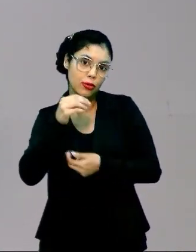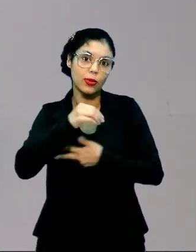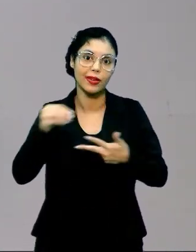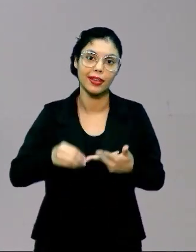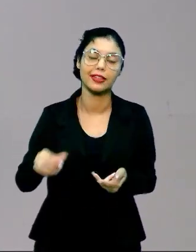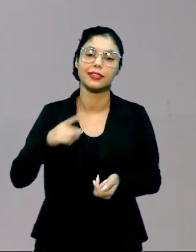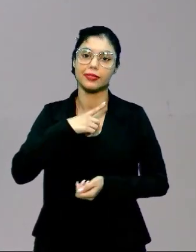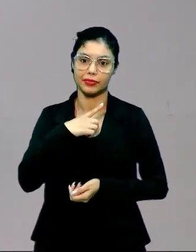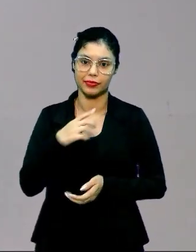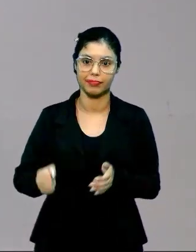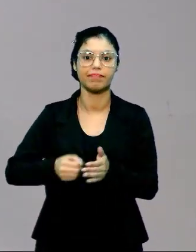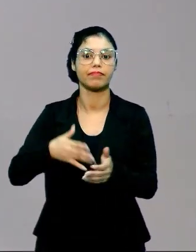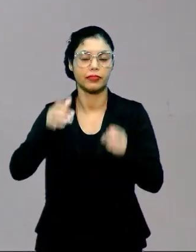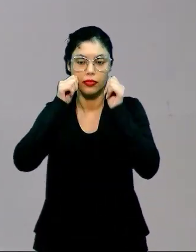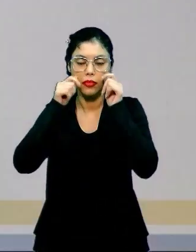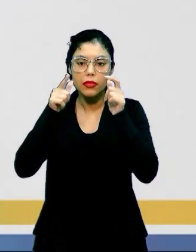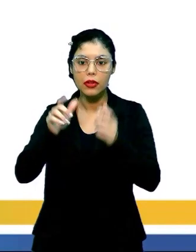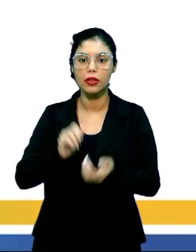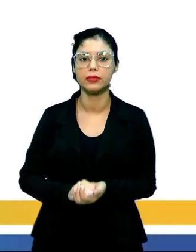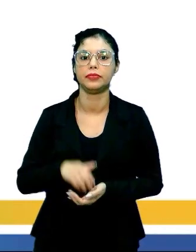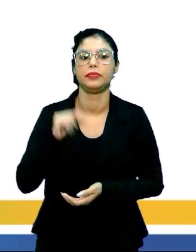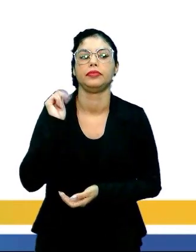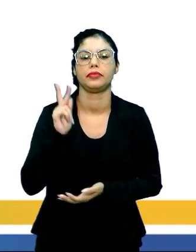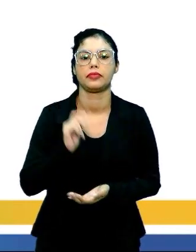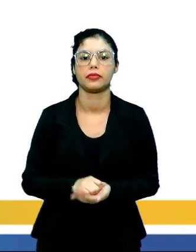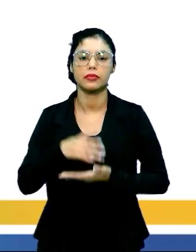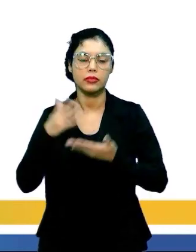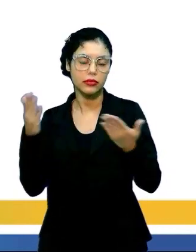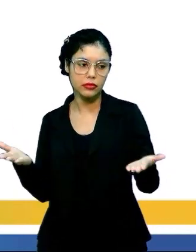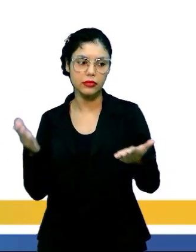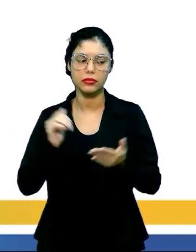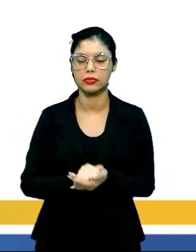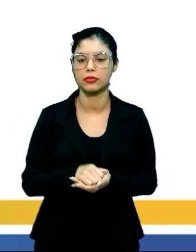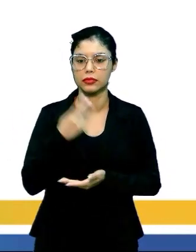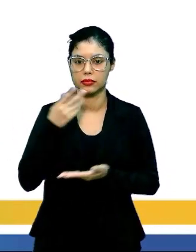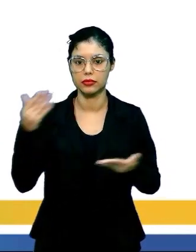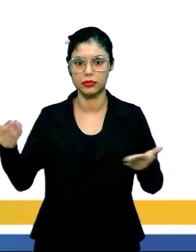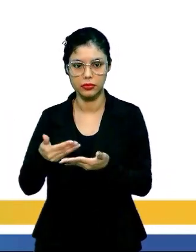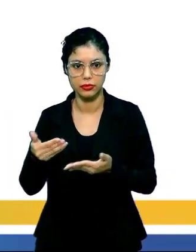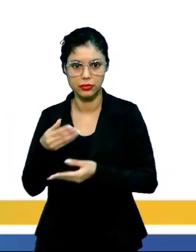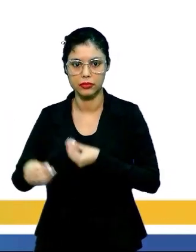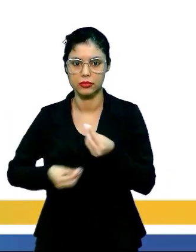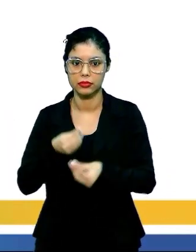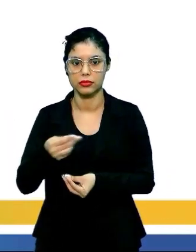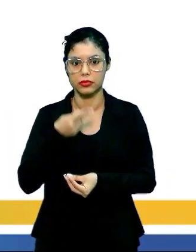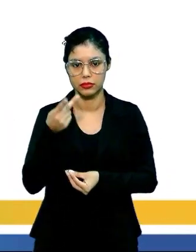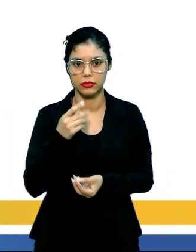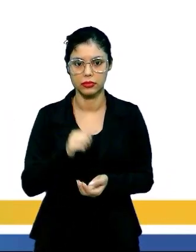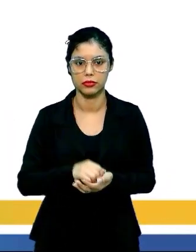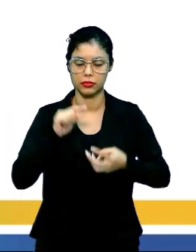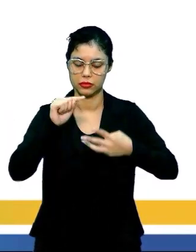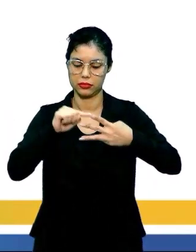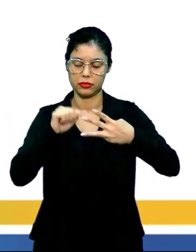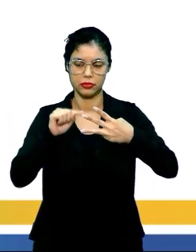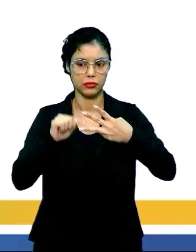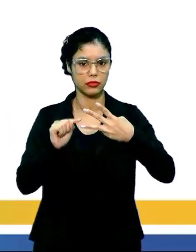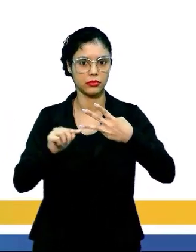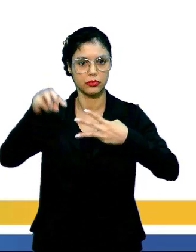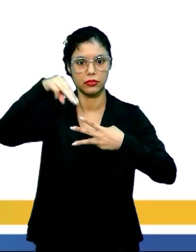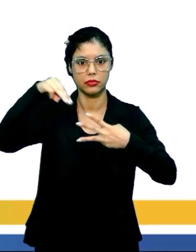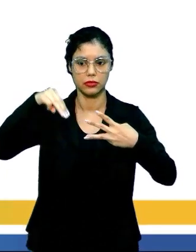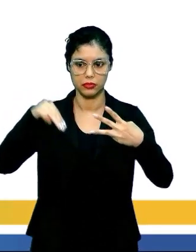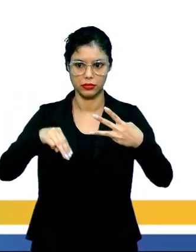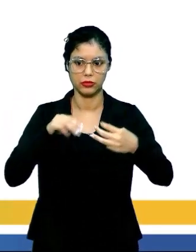ter muita atenção, ok? Então, vamos falar então, como eu tinha comentado, de média, moda e